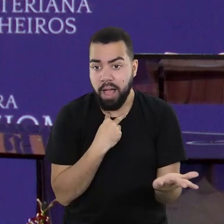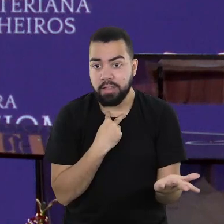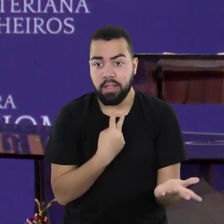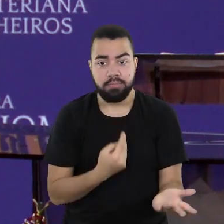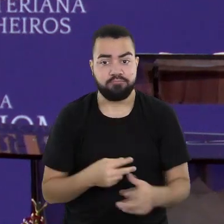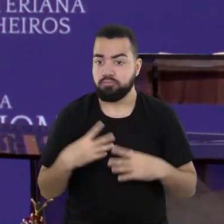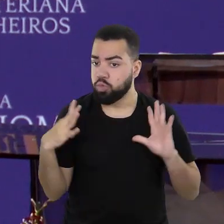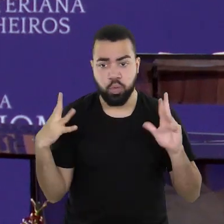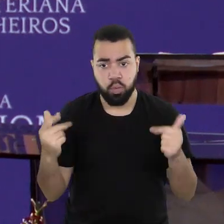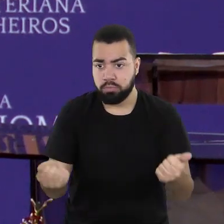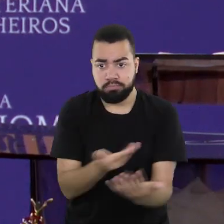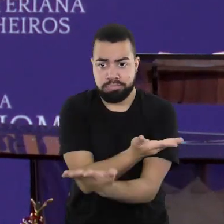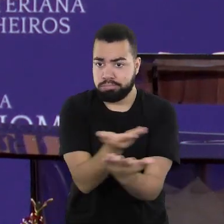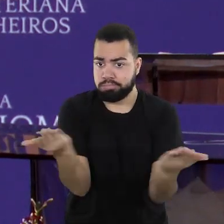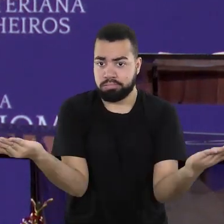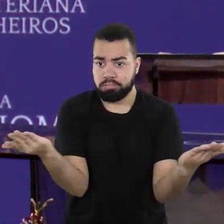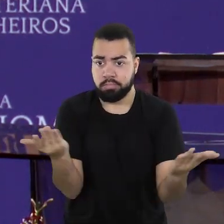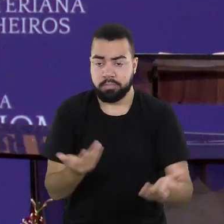Todo mundo tem, não tem?